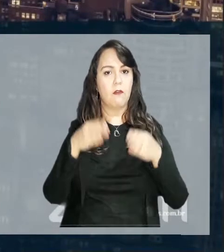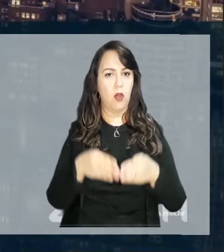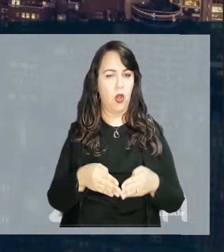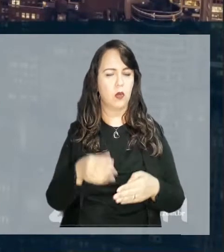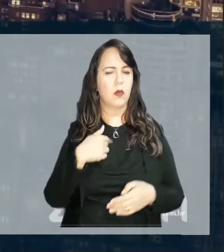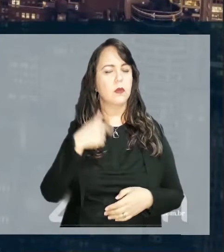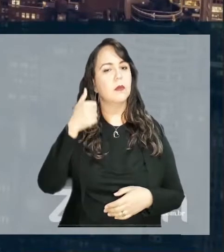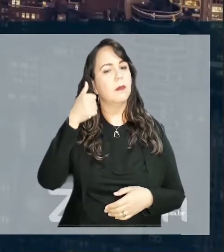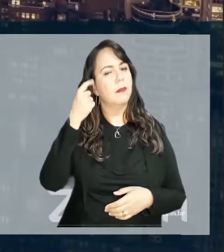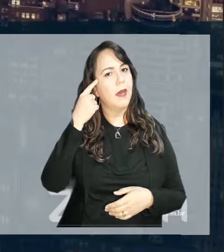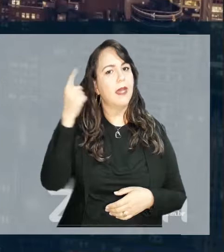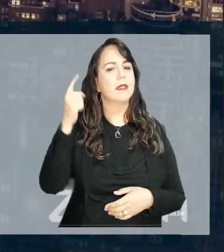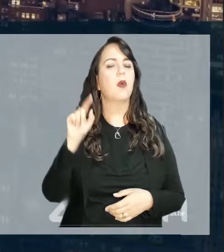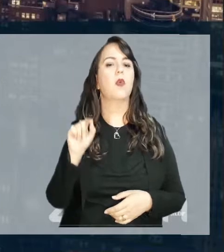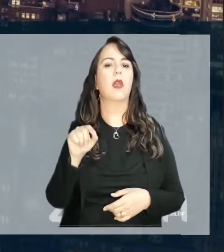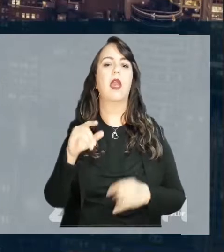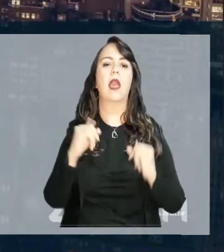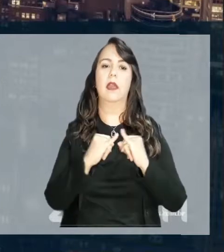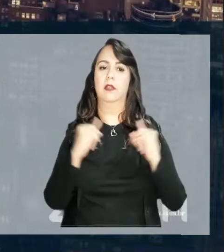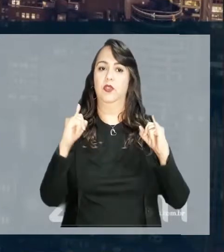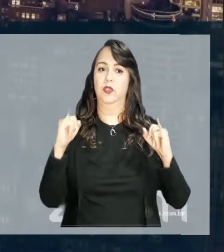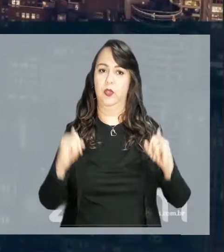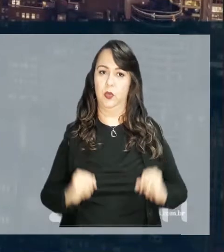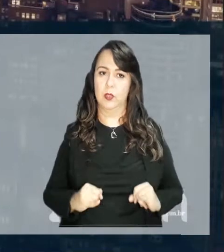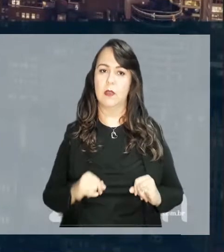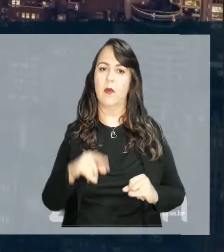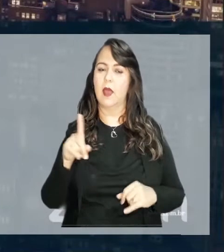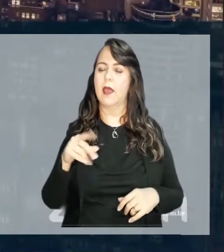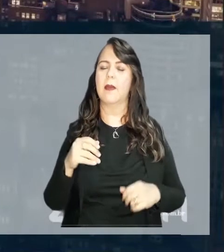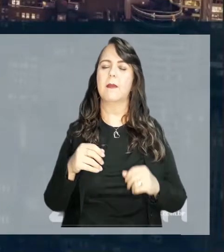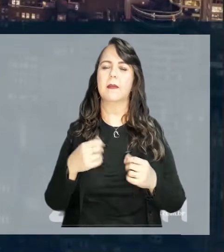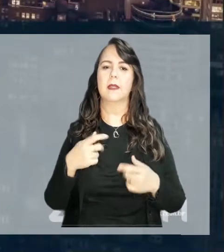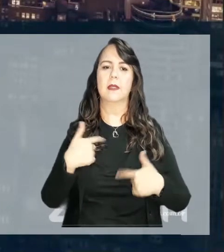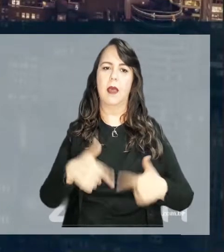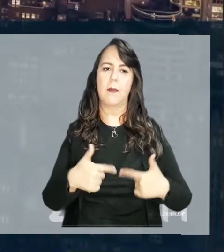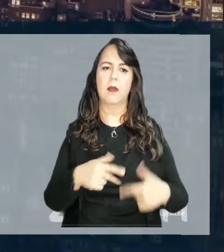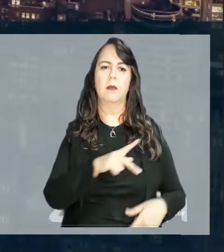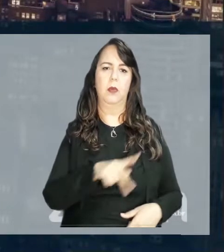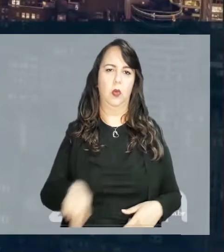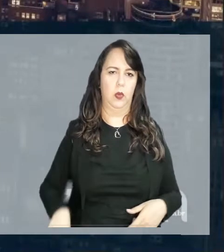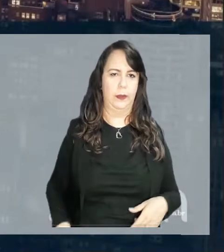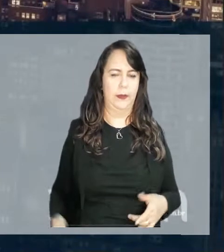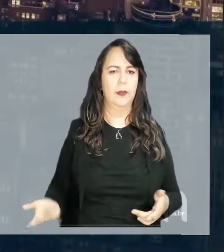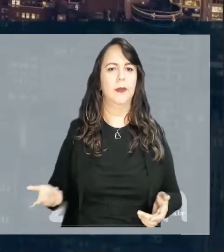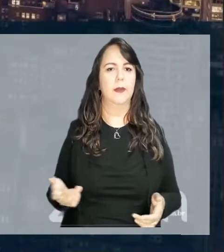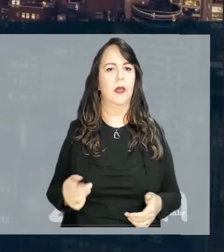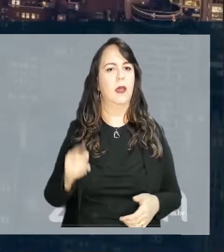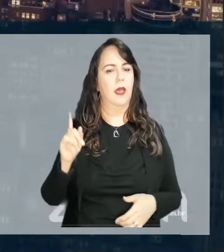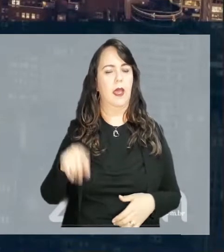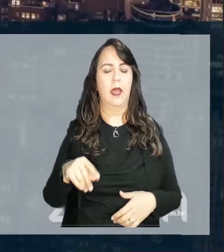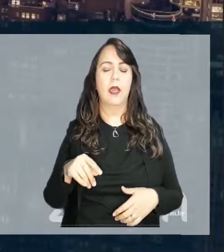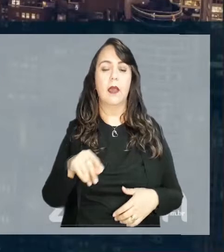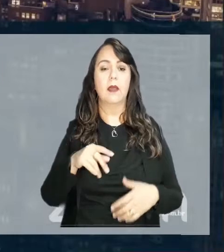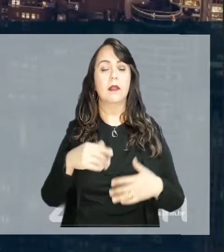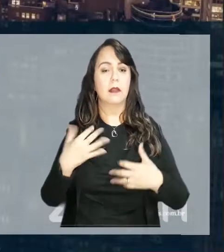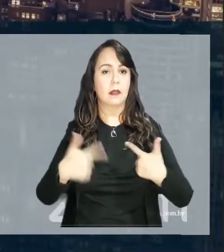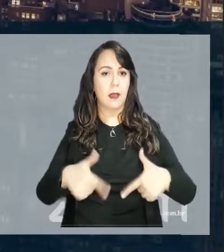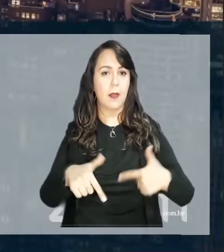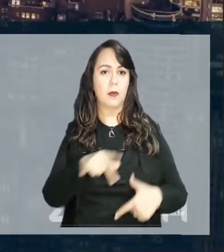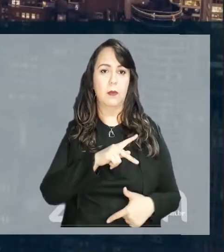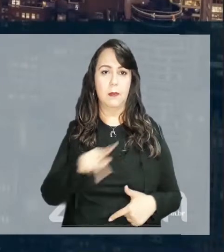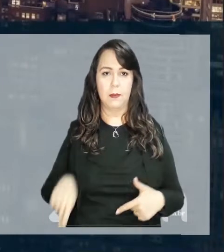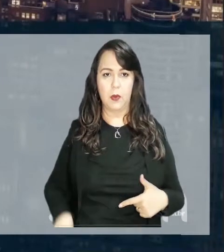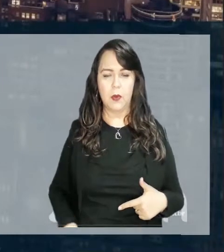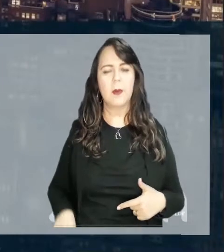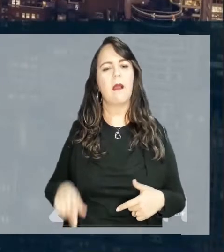organização que presta um serviço público, né? O serviço público adjudicatório. Então, tudo que eu estou falando aqui é como eu vejo,